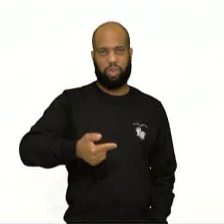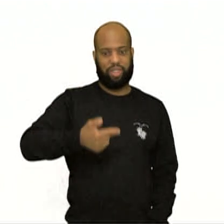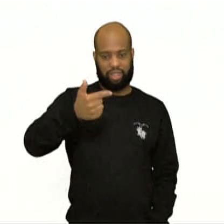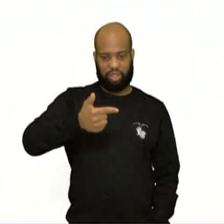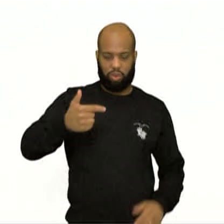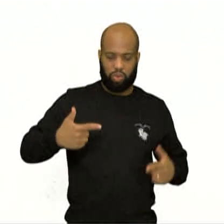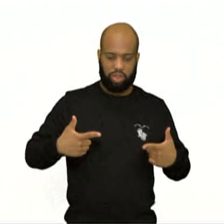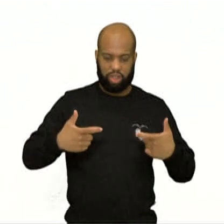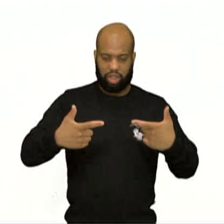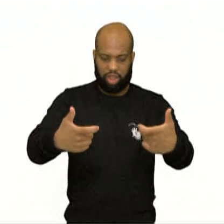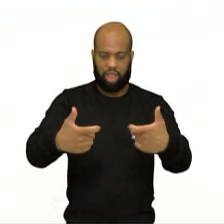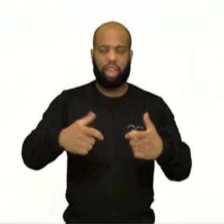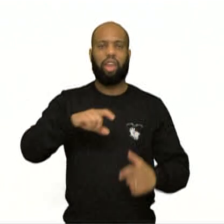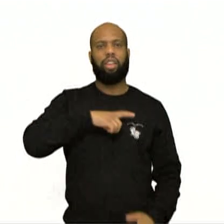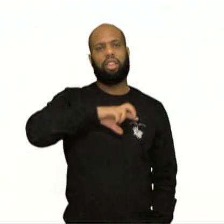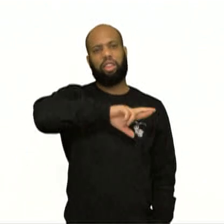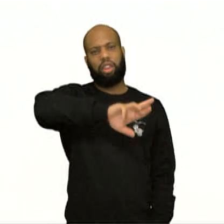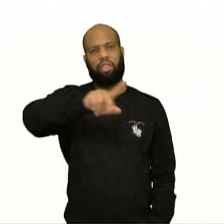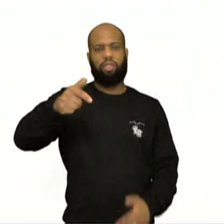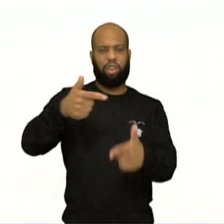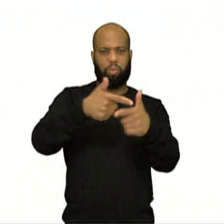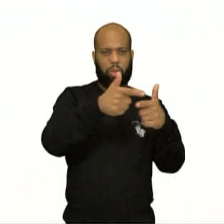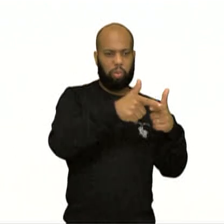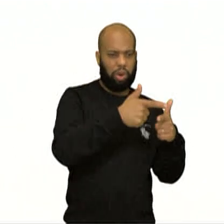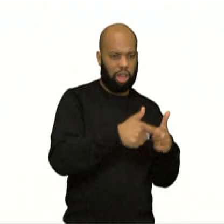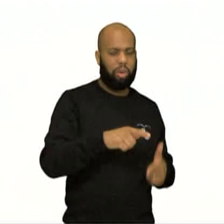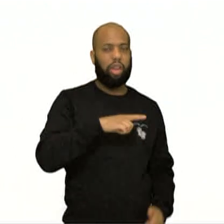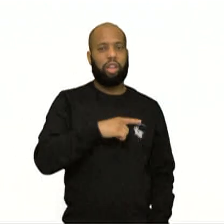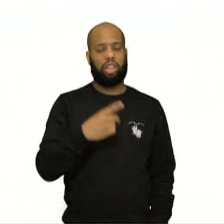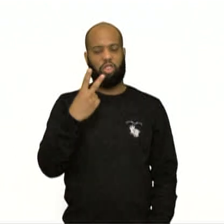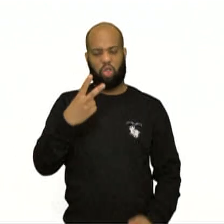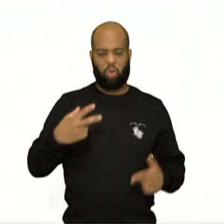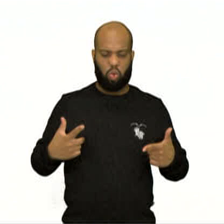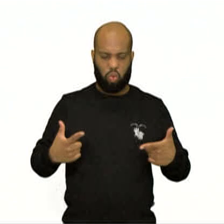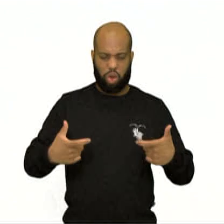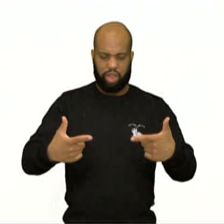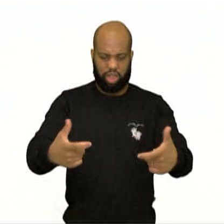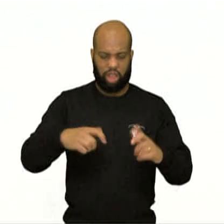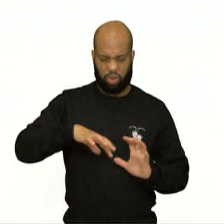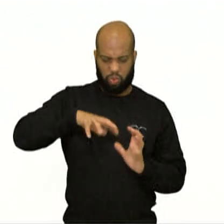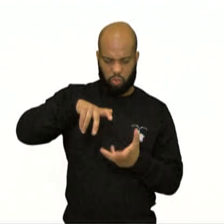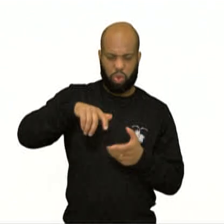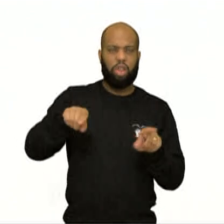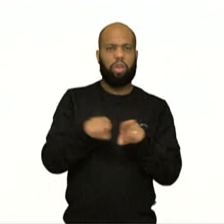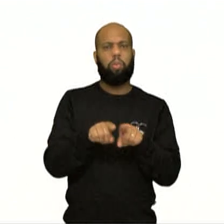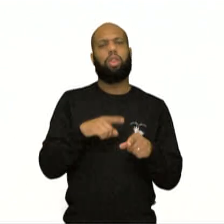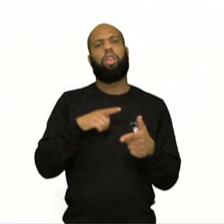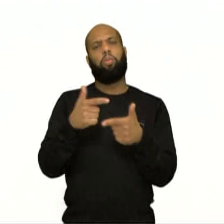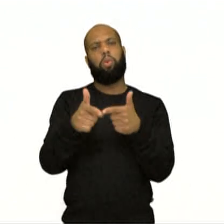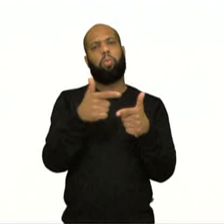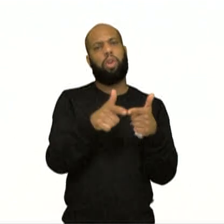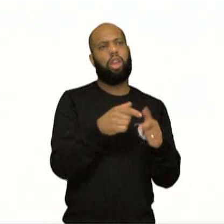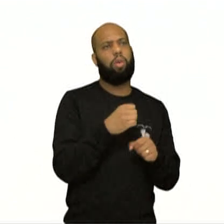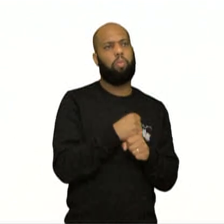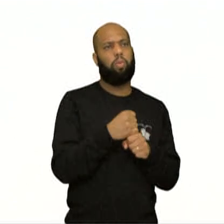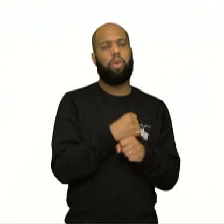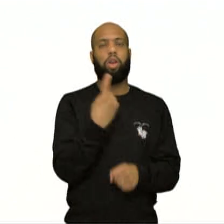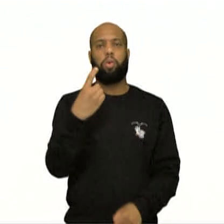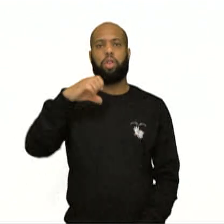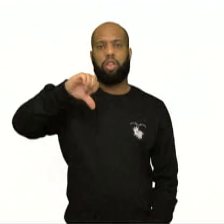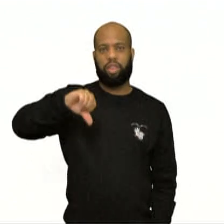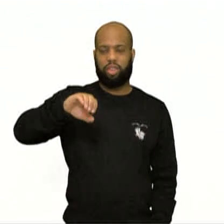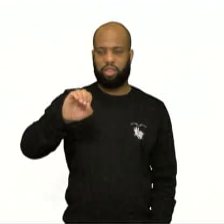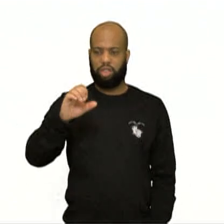nós tivemos aí uma série de desastres, de duas guerras no mundo, uma grande depressão de 1929 com a